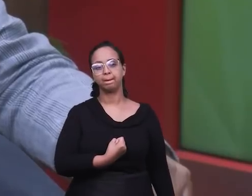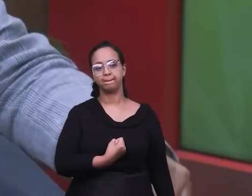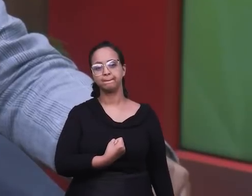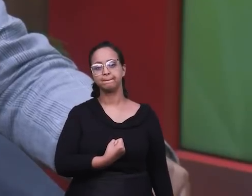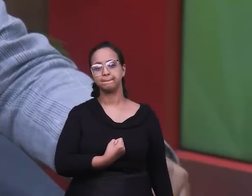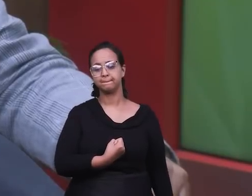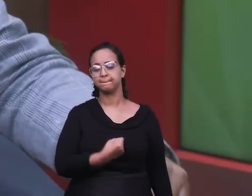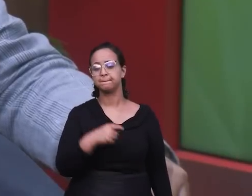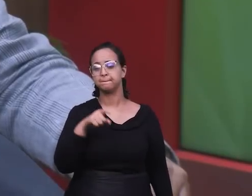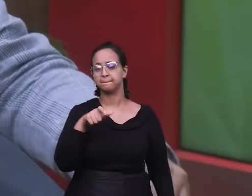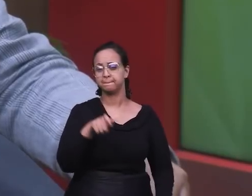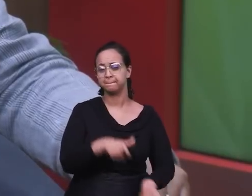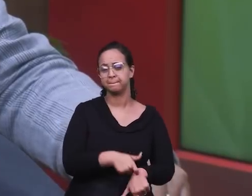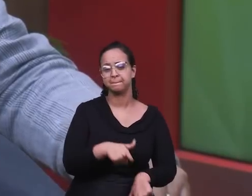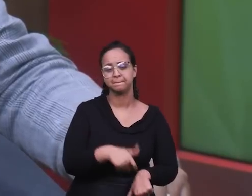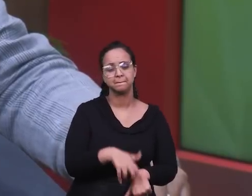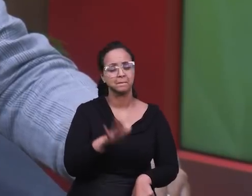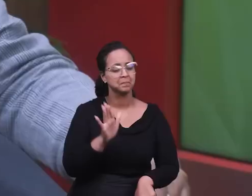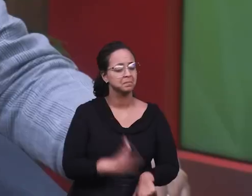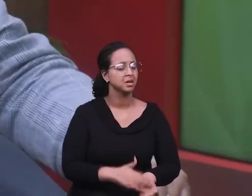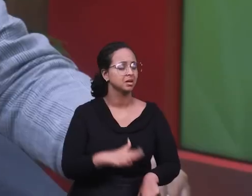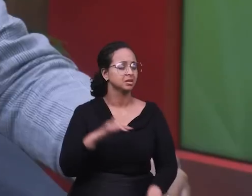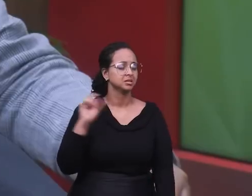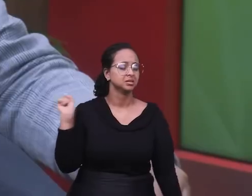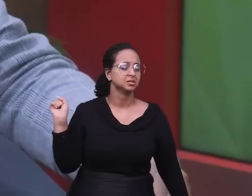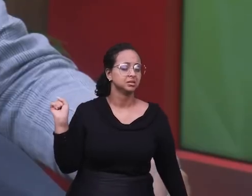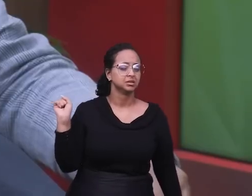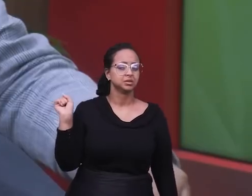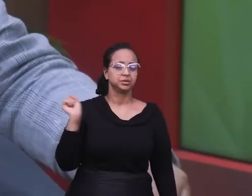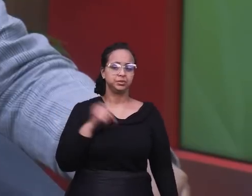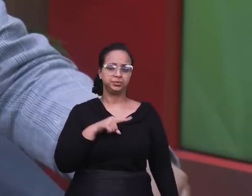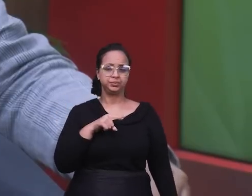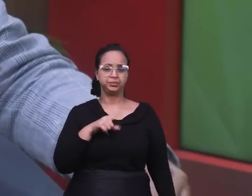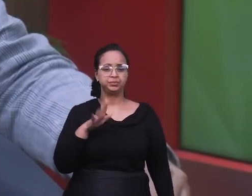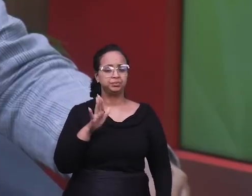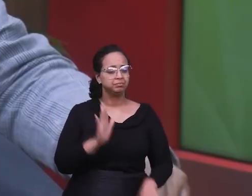homem. E no momento mais duro,